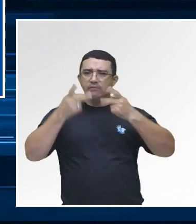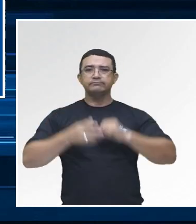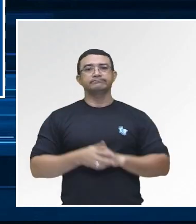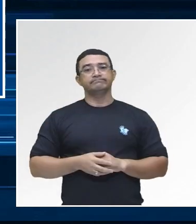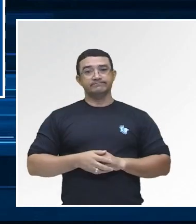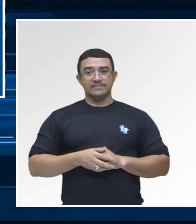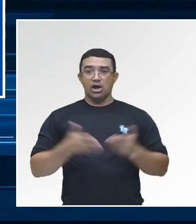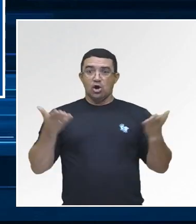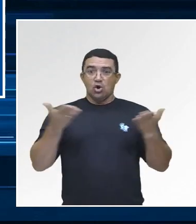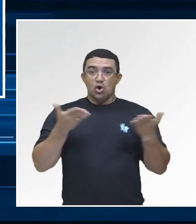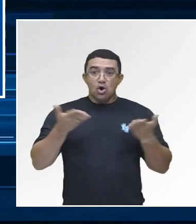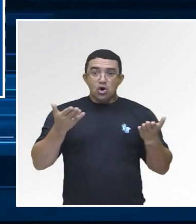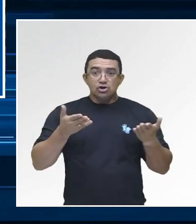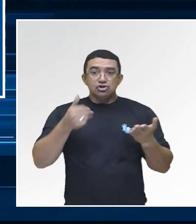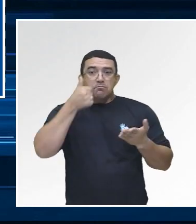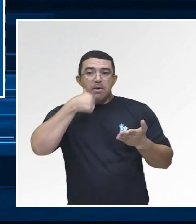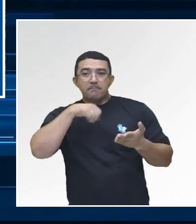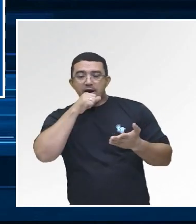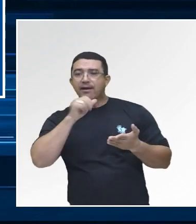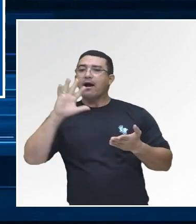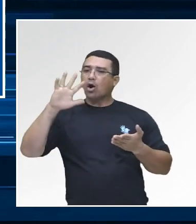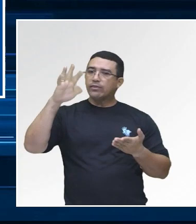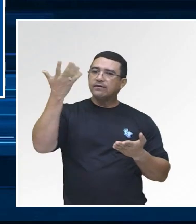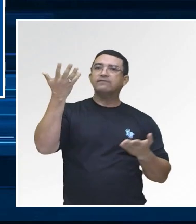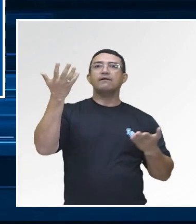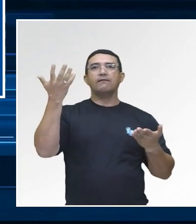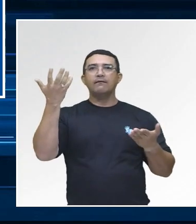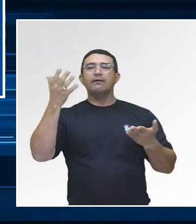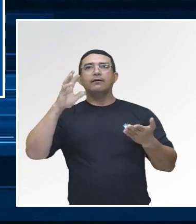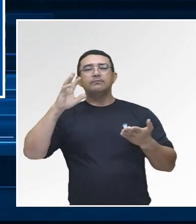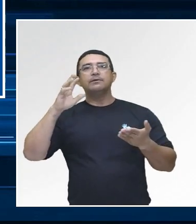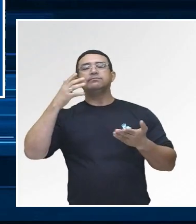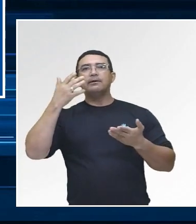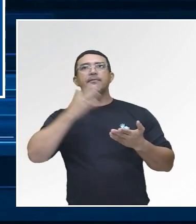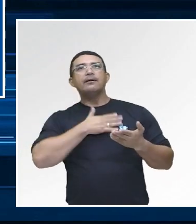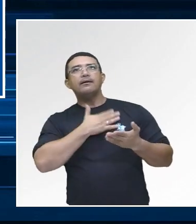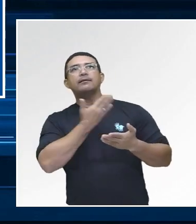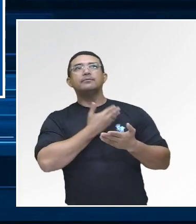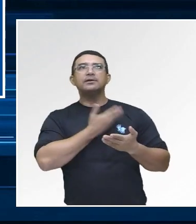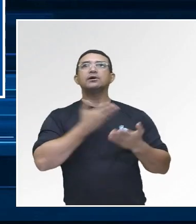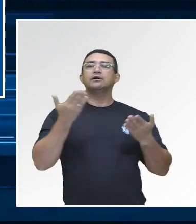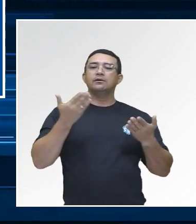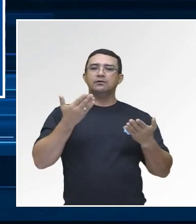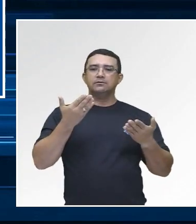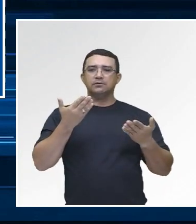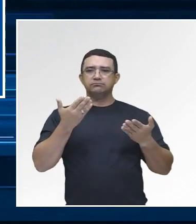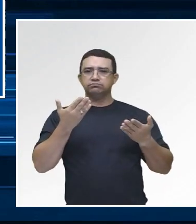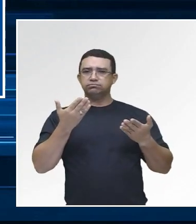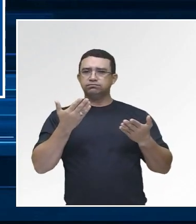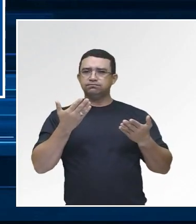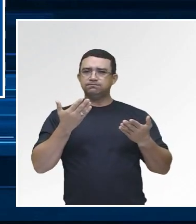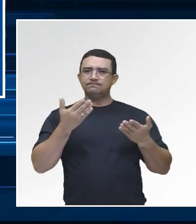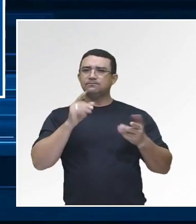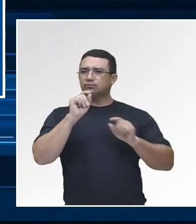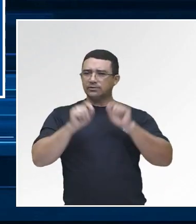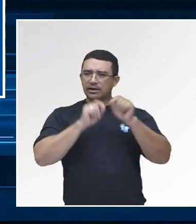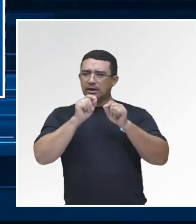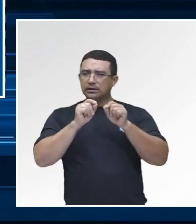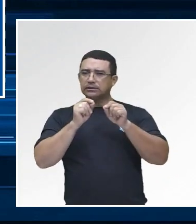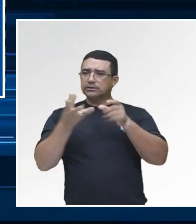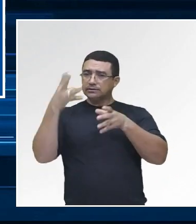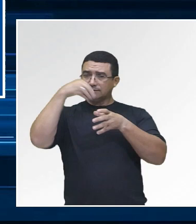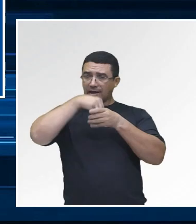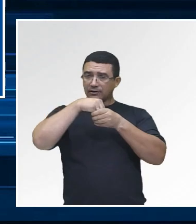mamãe, aconteceu isso, isso, aquilo e tal, ou então para o seu amigo. Então, está dentro do